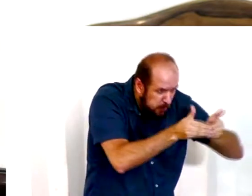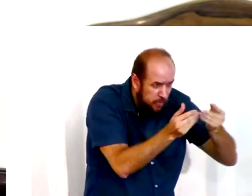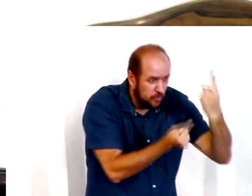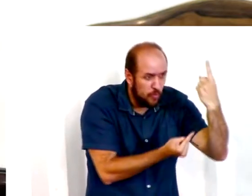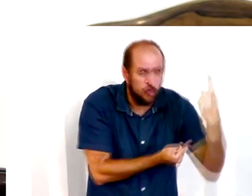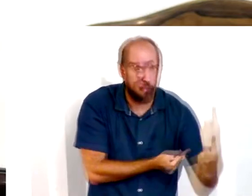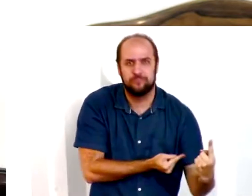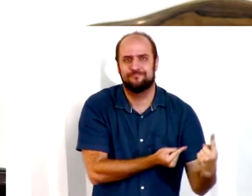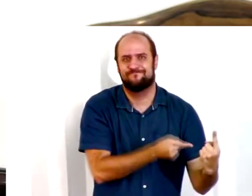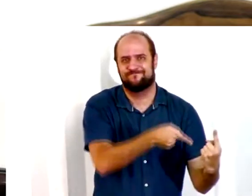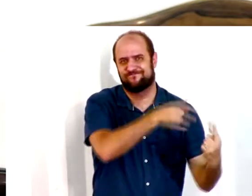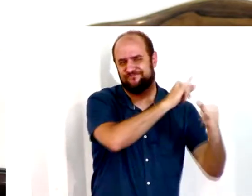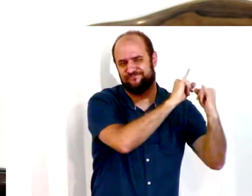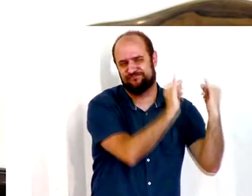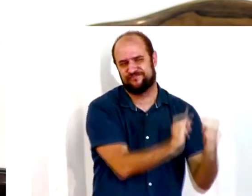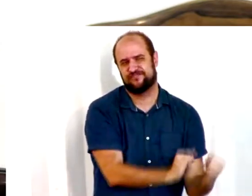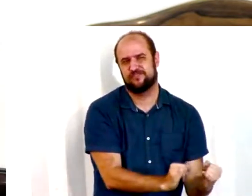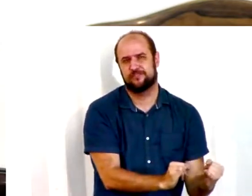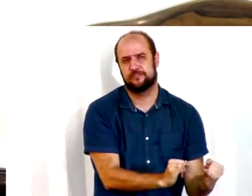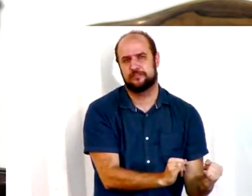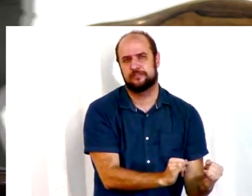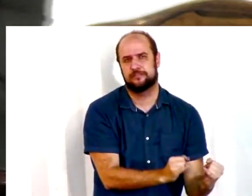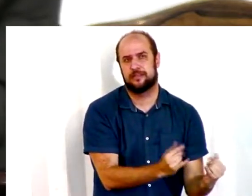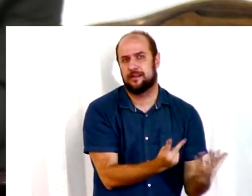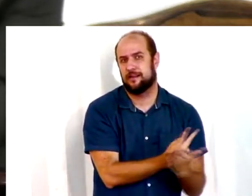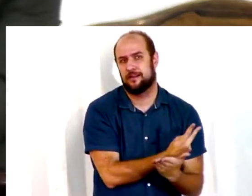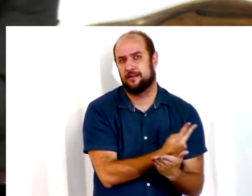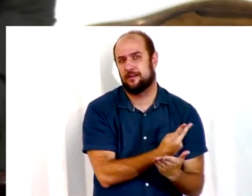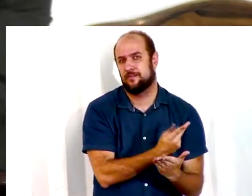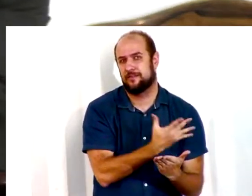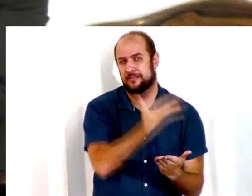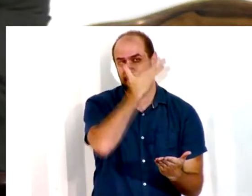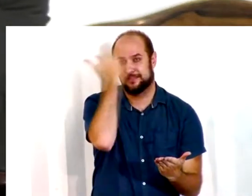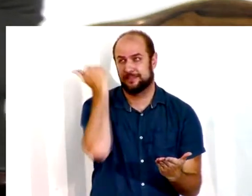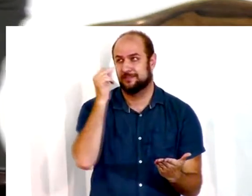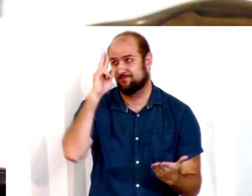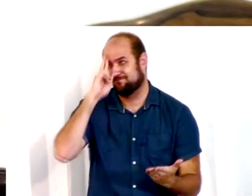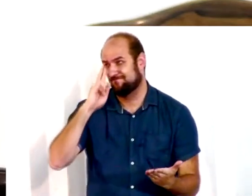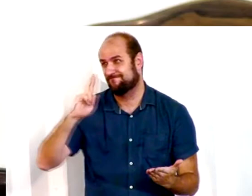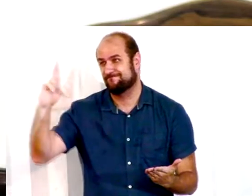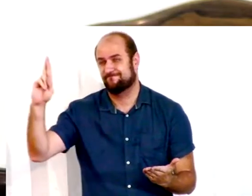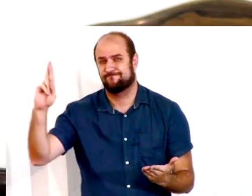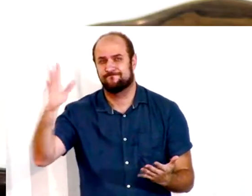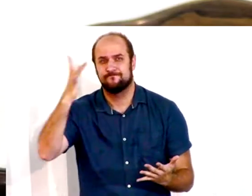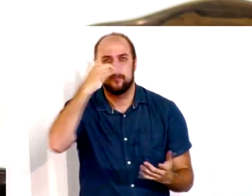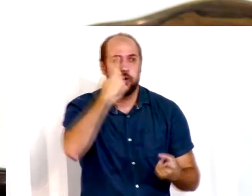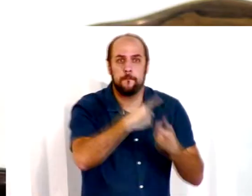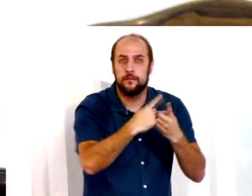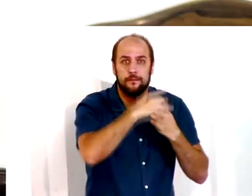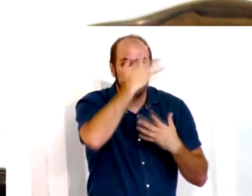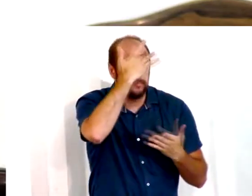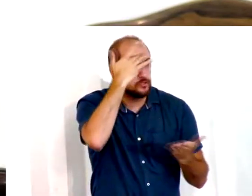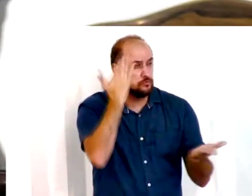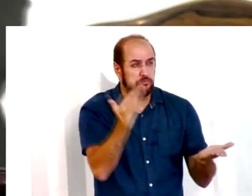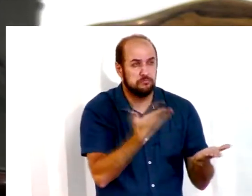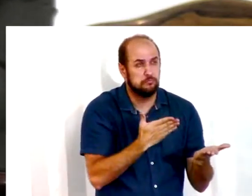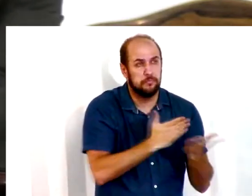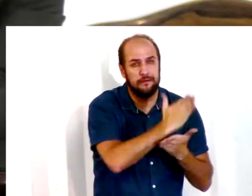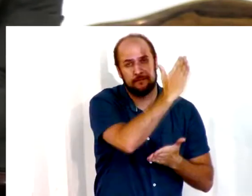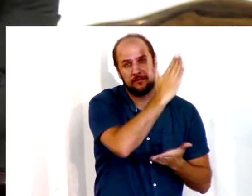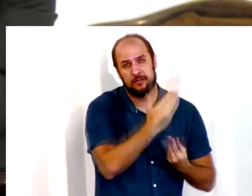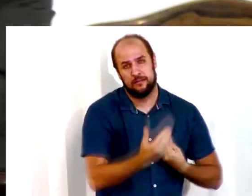e não no Senhor. Porque pessoas passam, mas Deus é eterno. Eu preciso